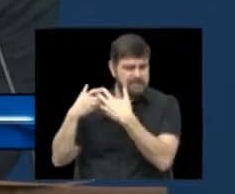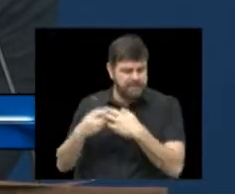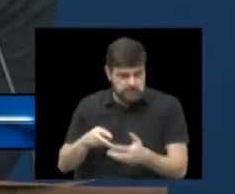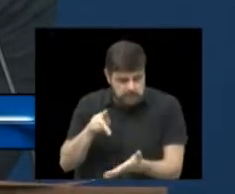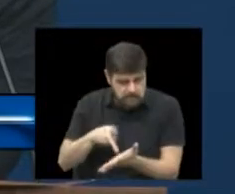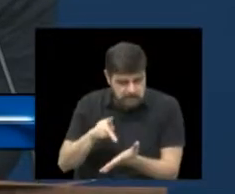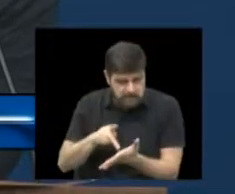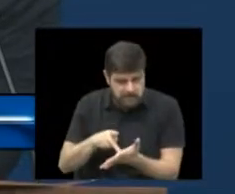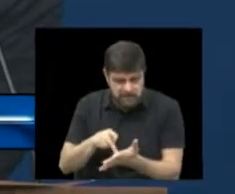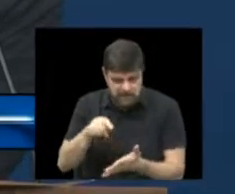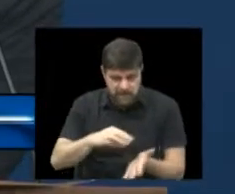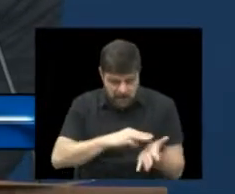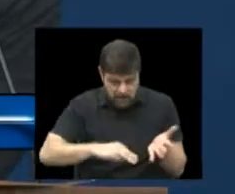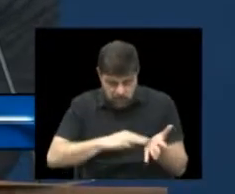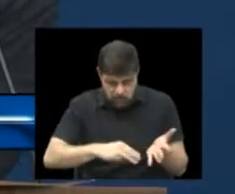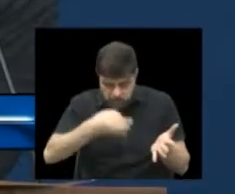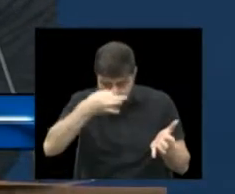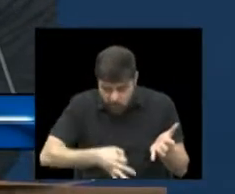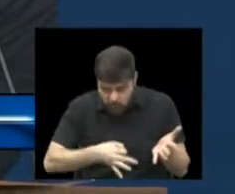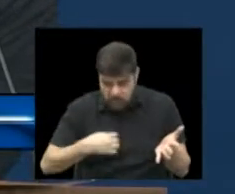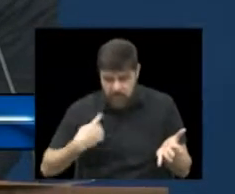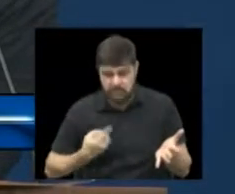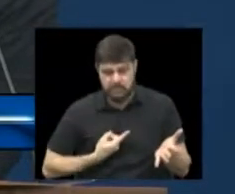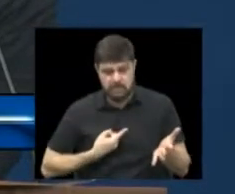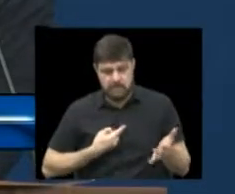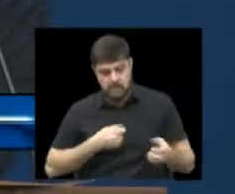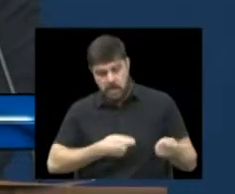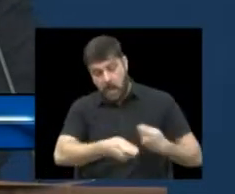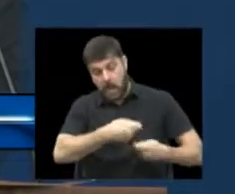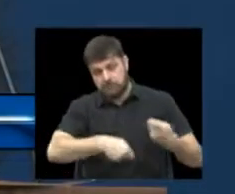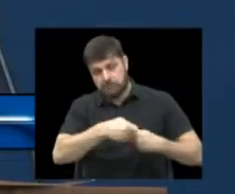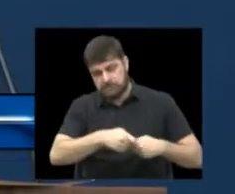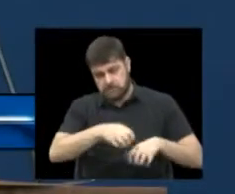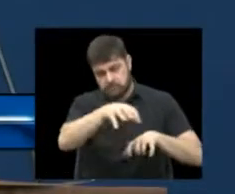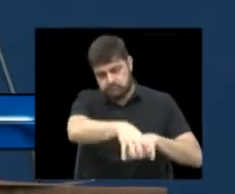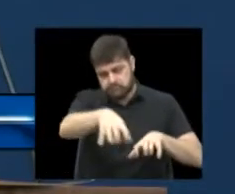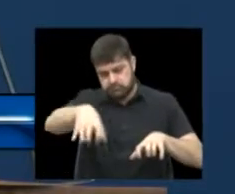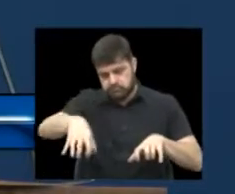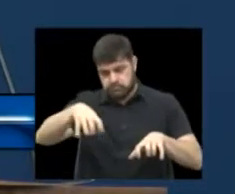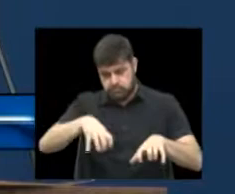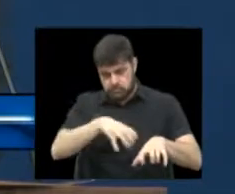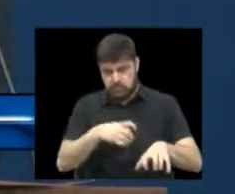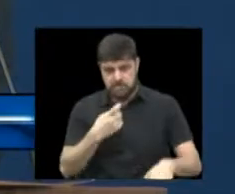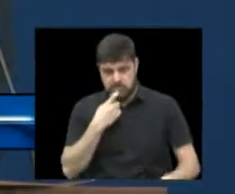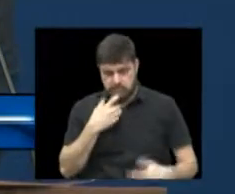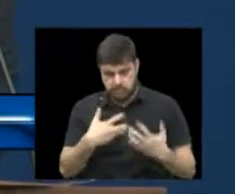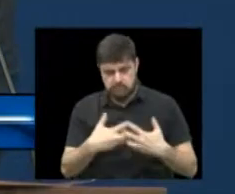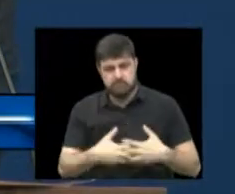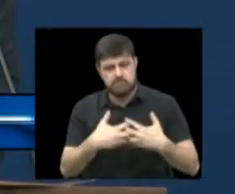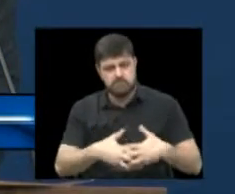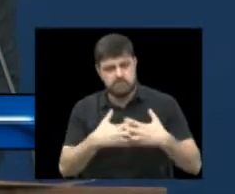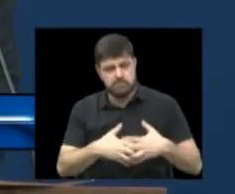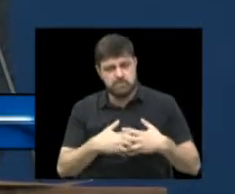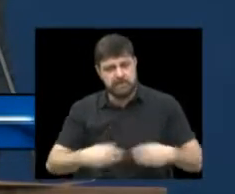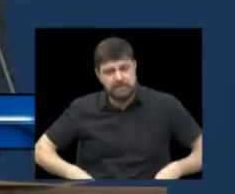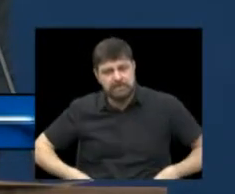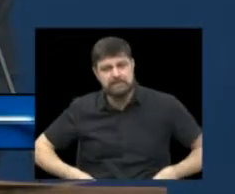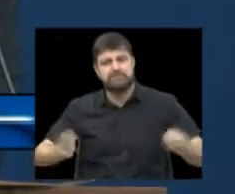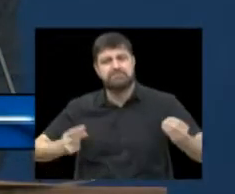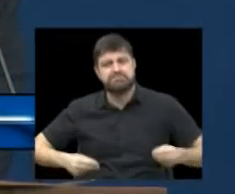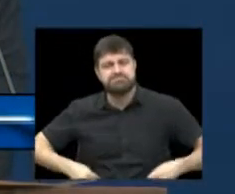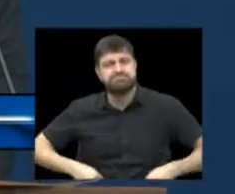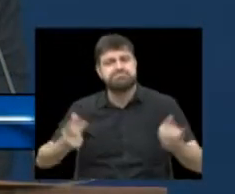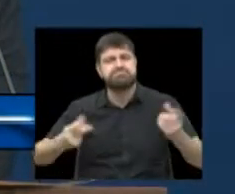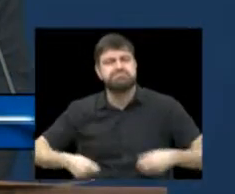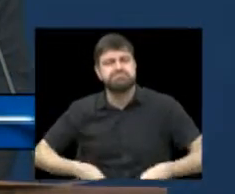realmente esse é o melhor modelo de funcionamento para a nossa cidade. Quanto está se gastando em